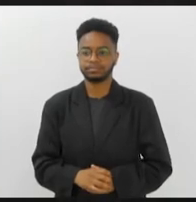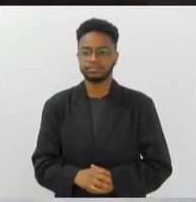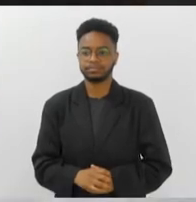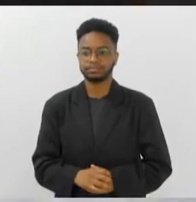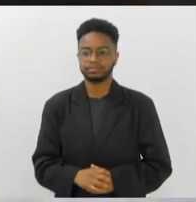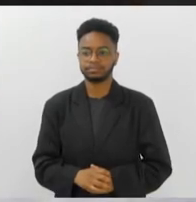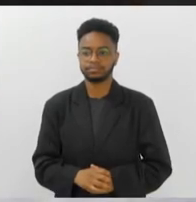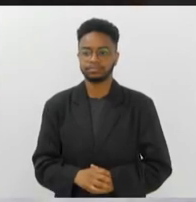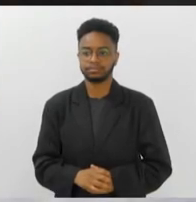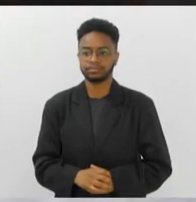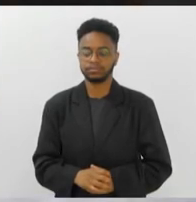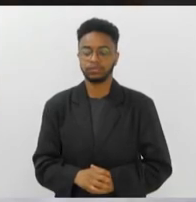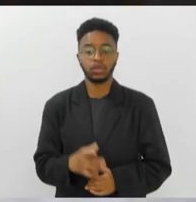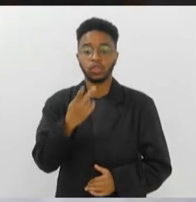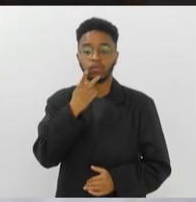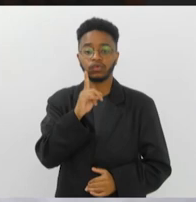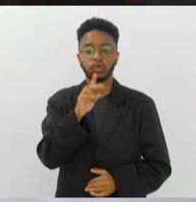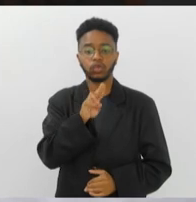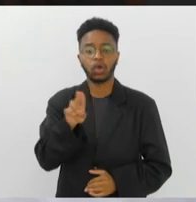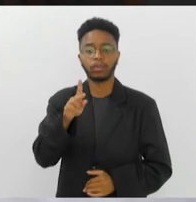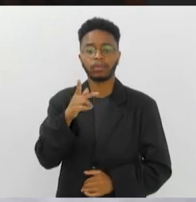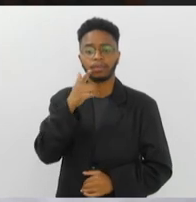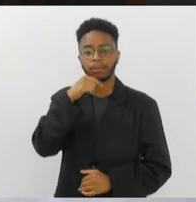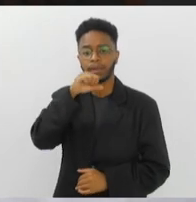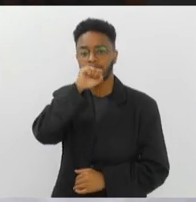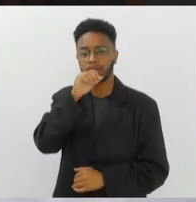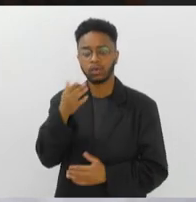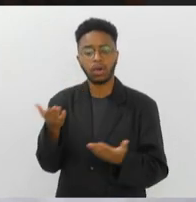Selma, acho que você não falou o nome da sua mãe, falou ou não?